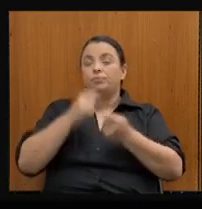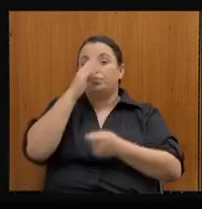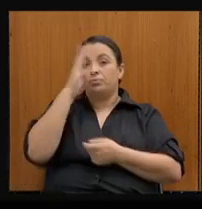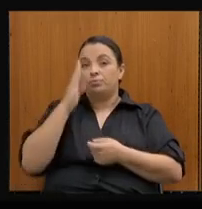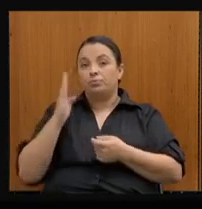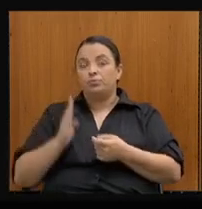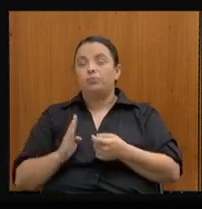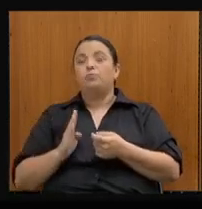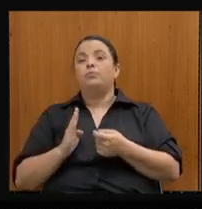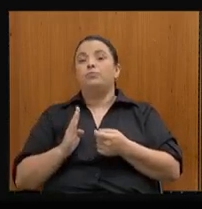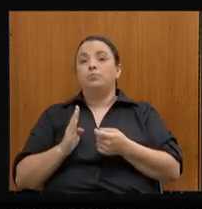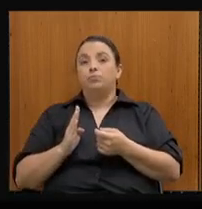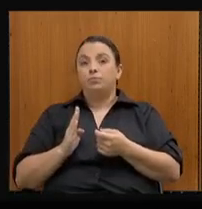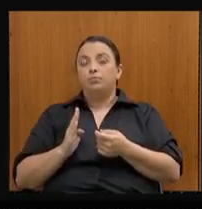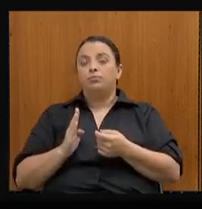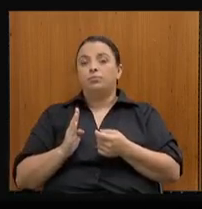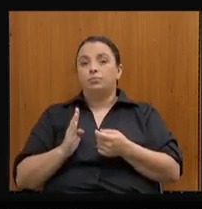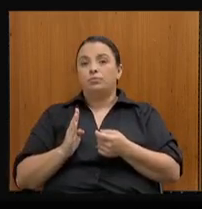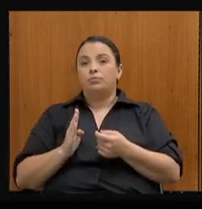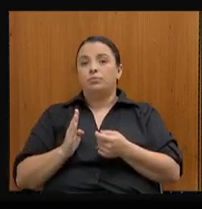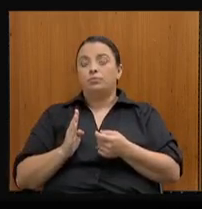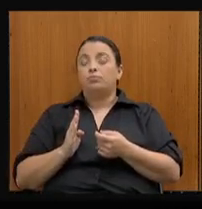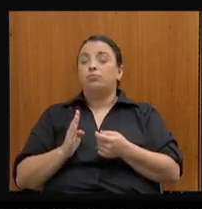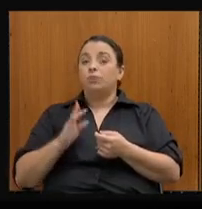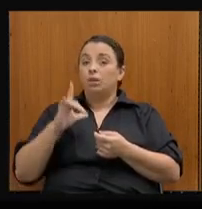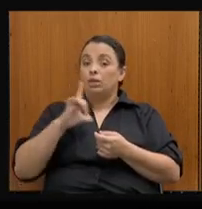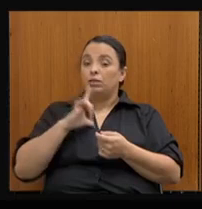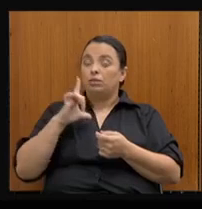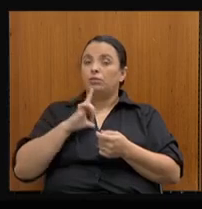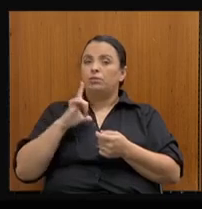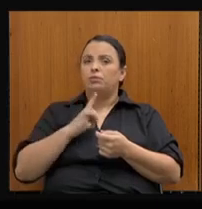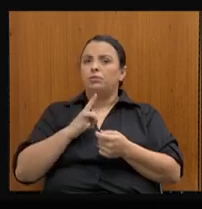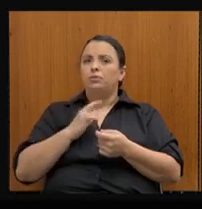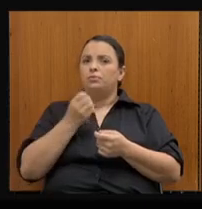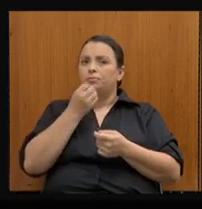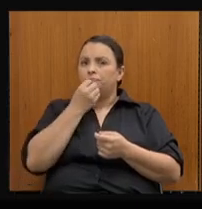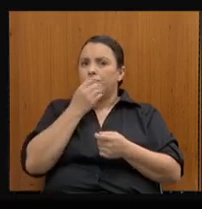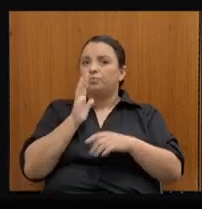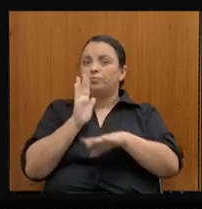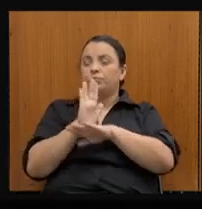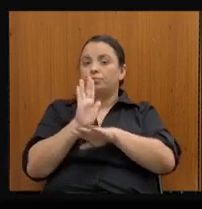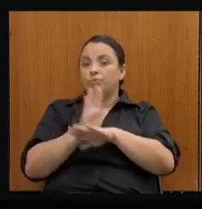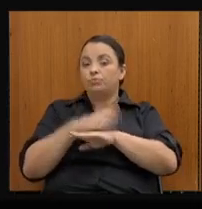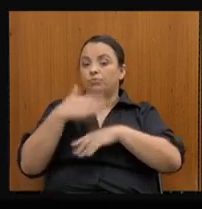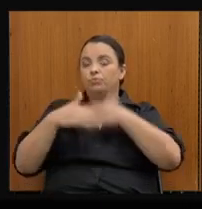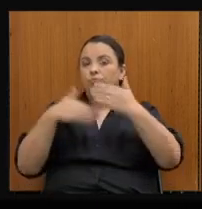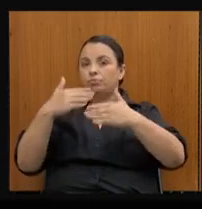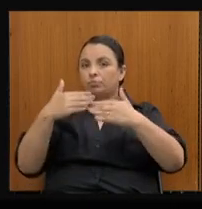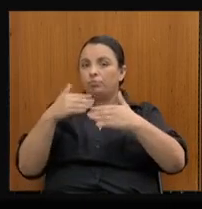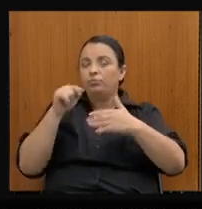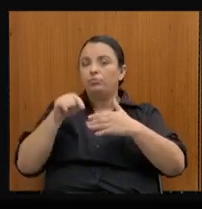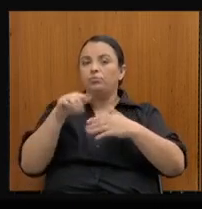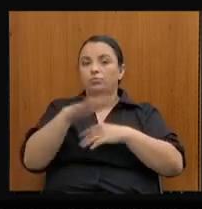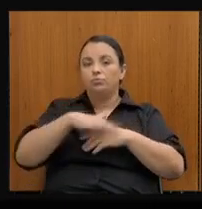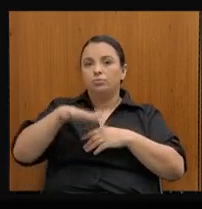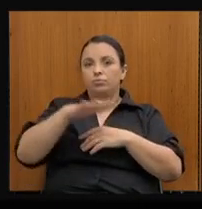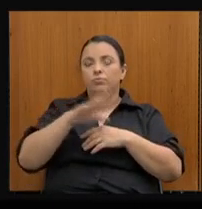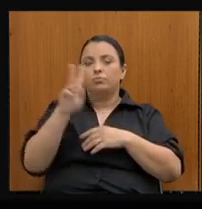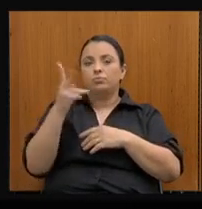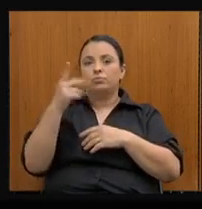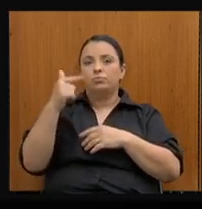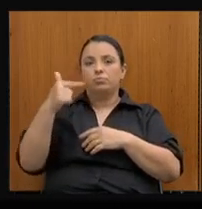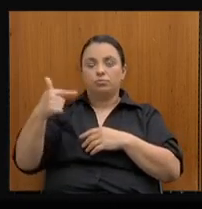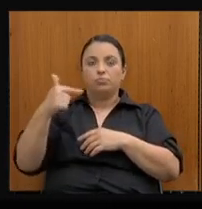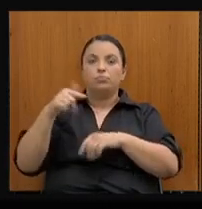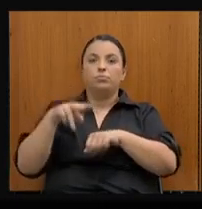Brasil correto é bastante favorável ao desenvolvimento desse mercado de hidrogênio verde e pode